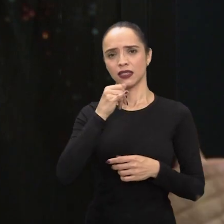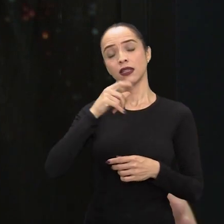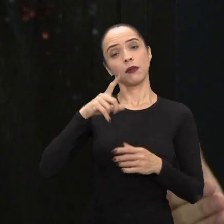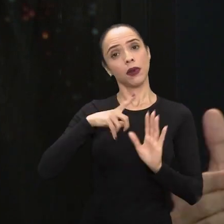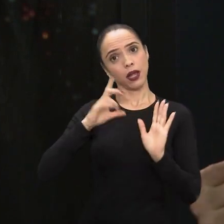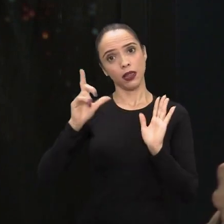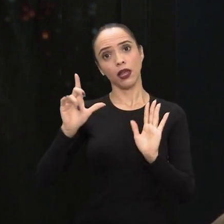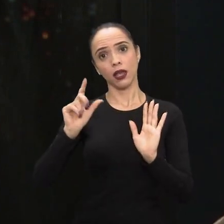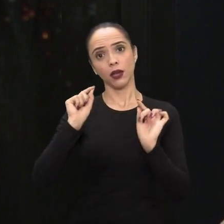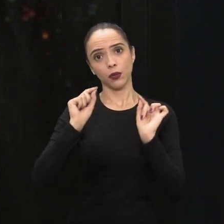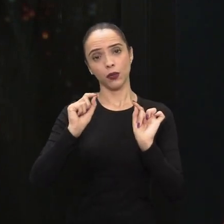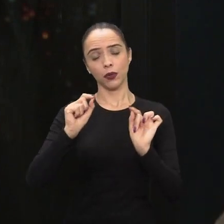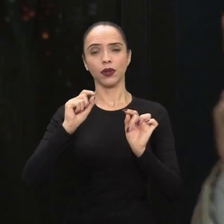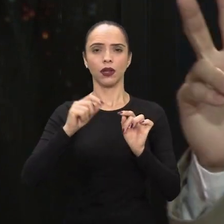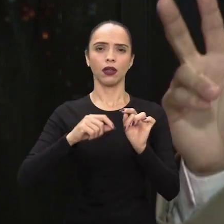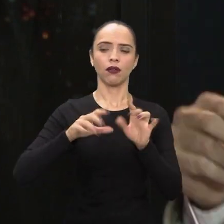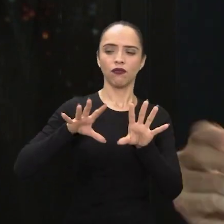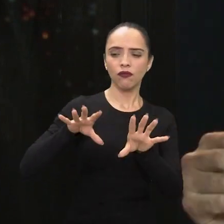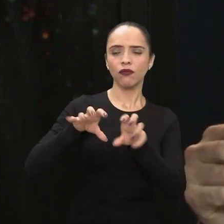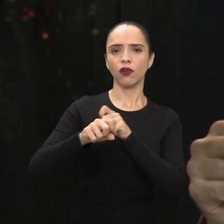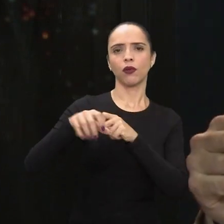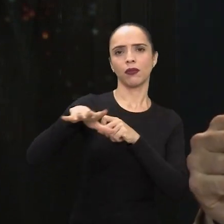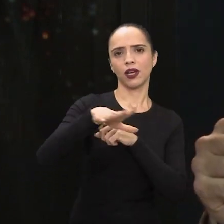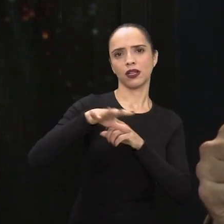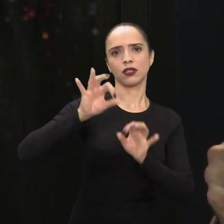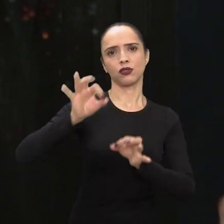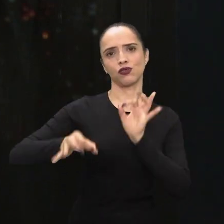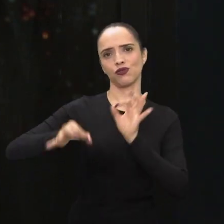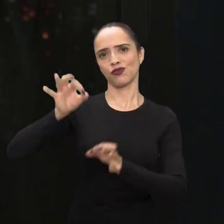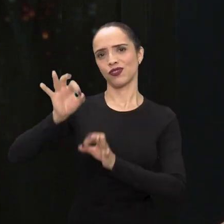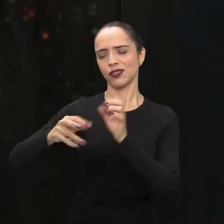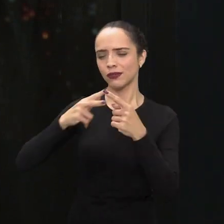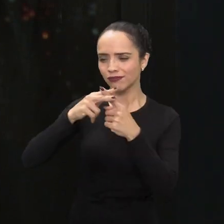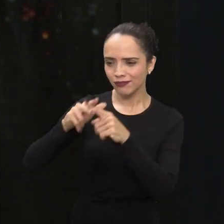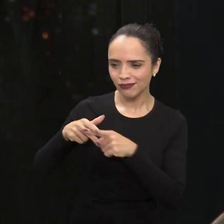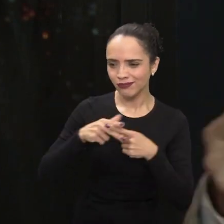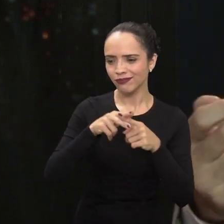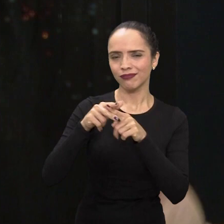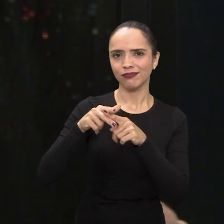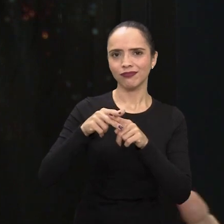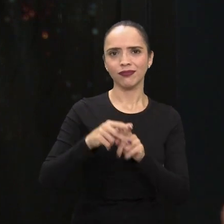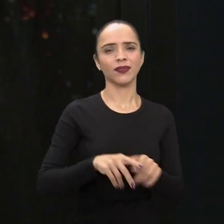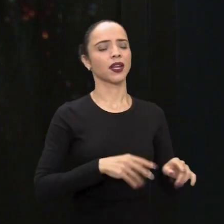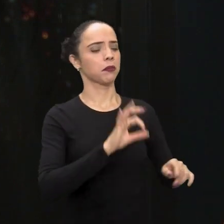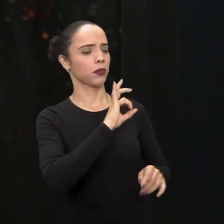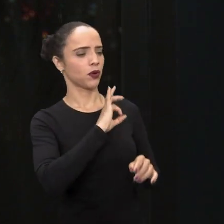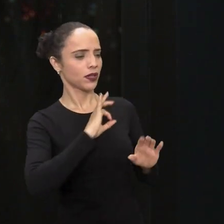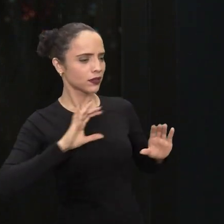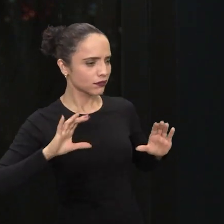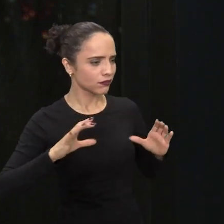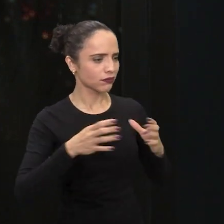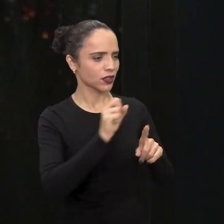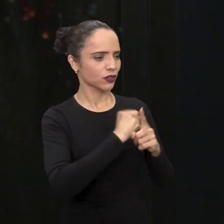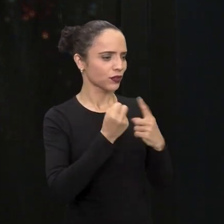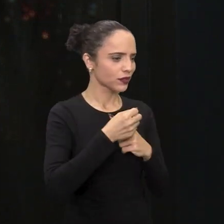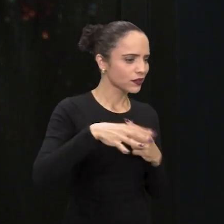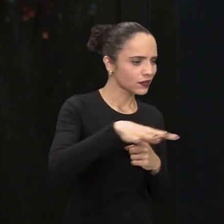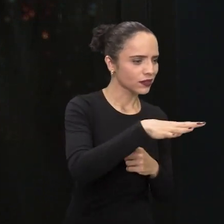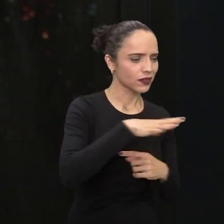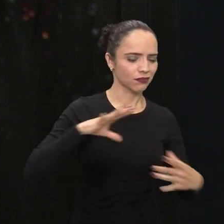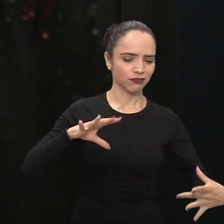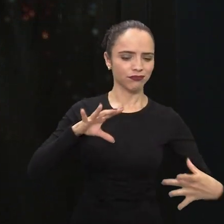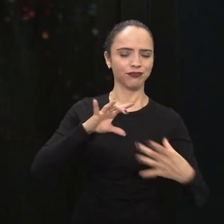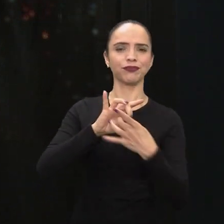de formação do viés né da Justiça Saraiva da Justiça Comunitária da polícia comunitária Que seria